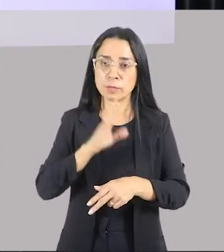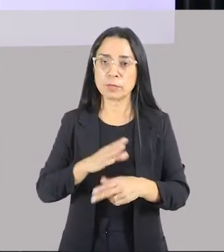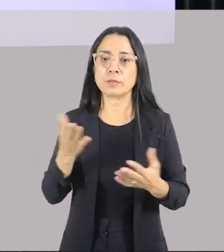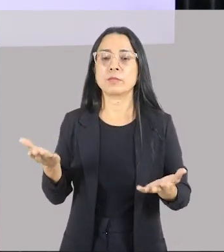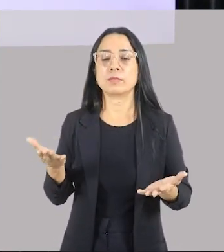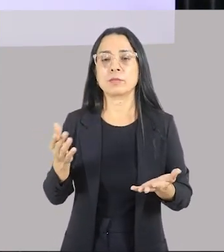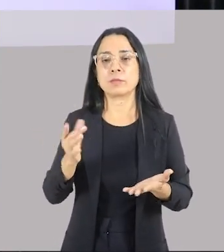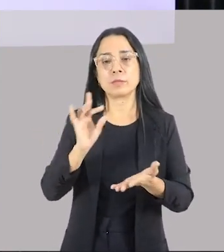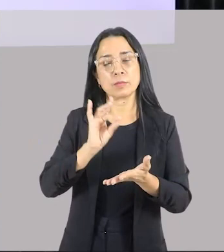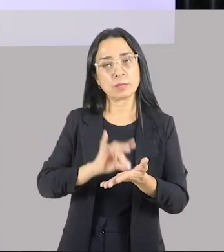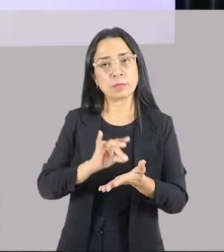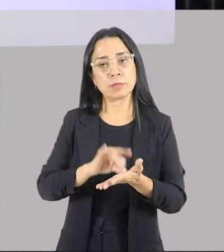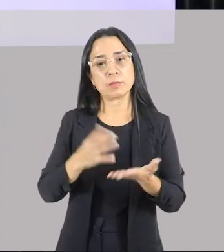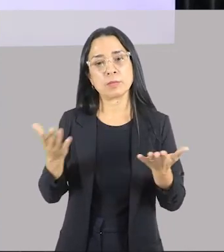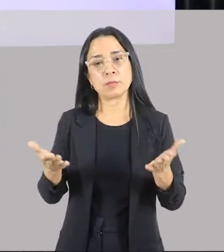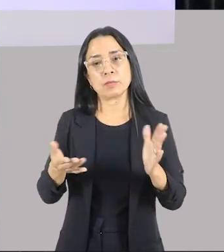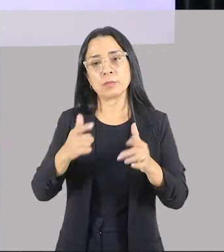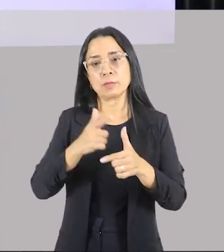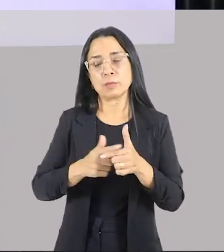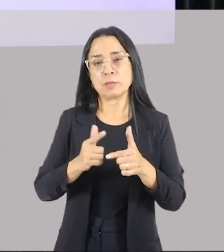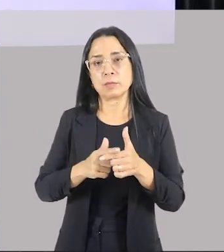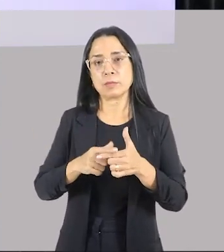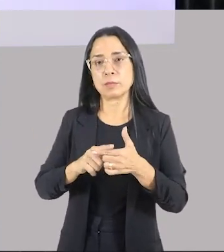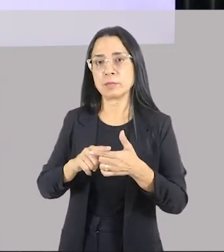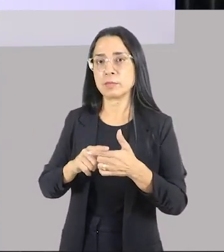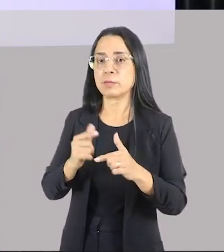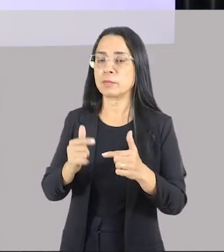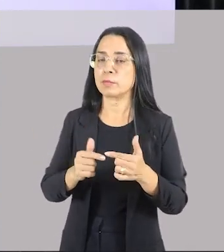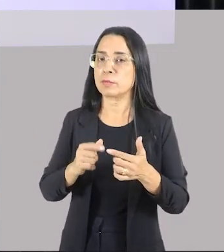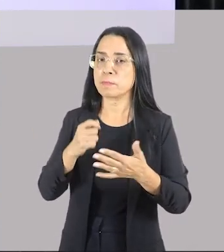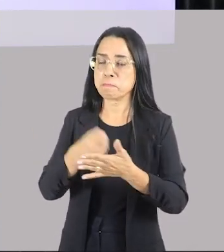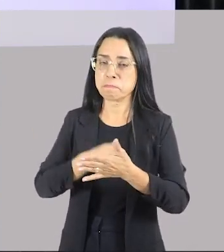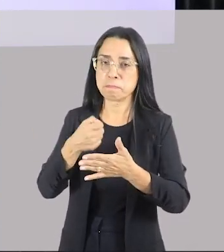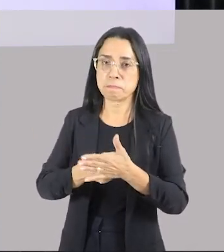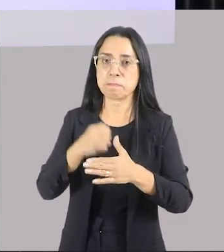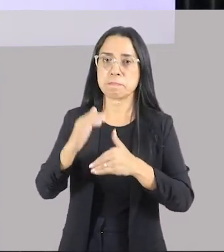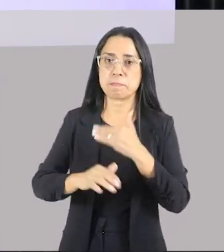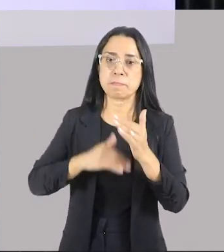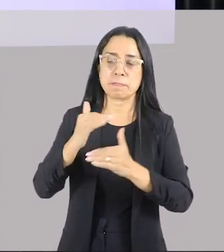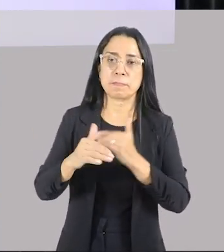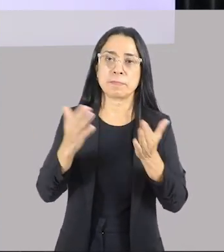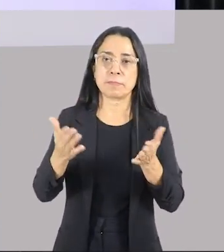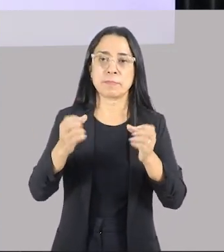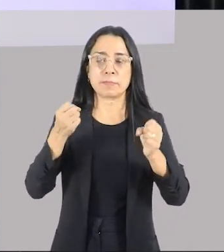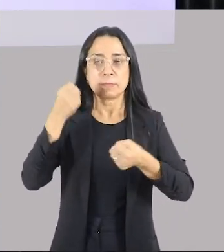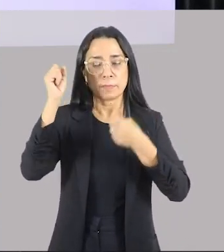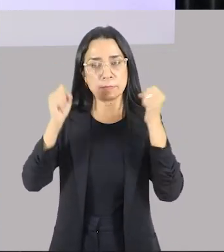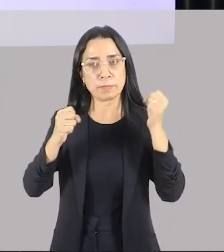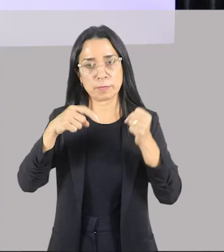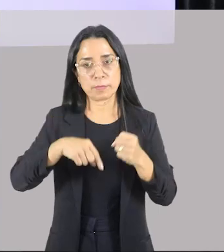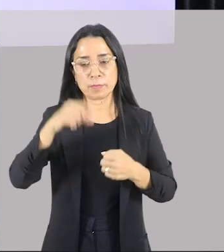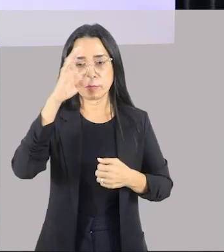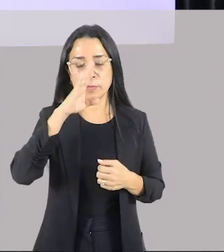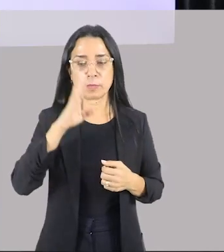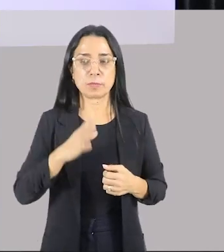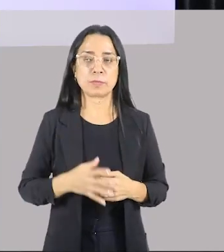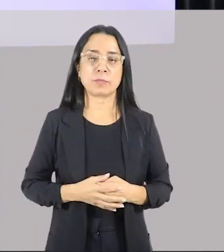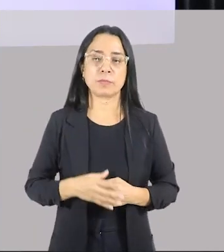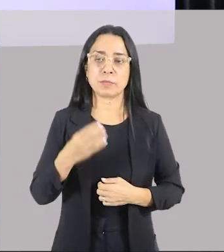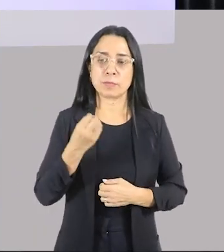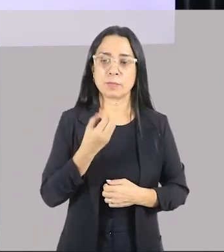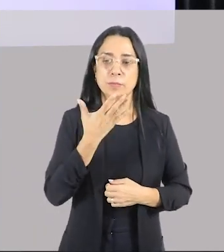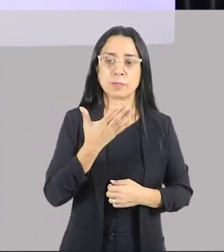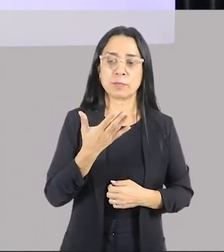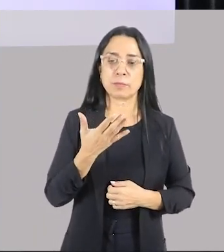né, os problemas que enfrentavam nesse processo, né, de industrialização no país. Bom, e aí,